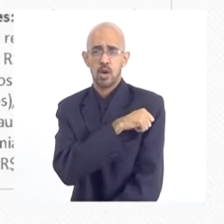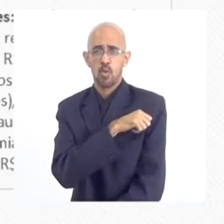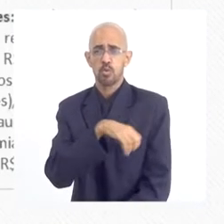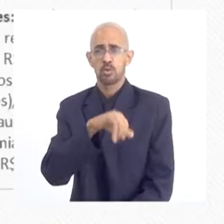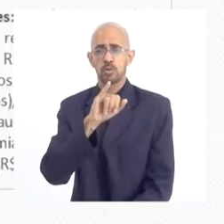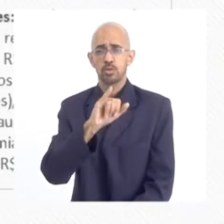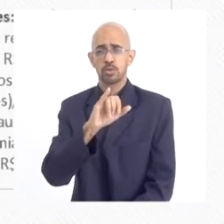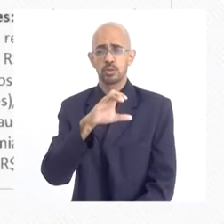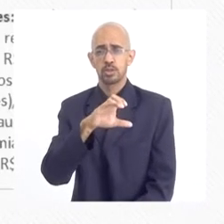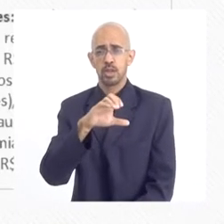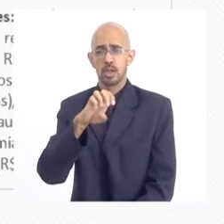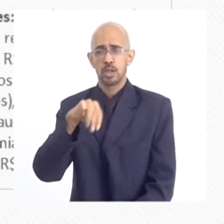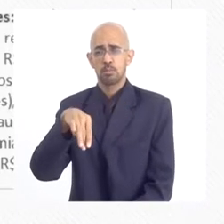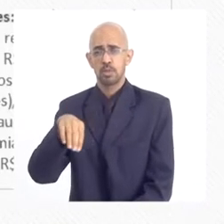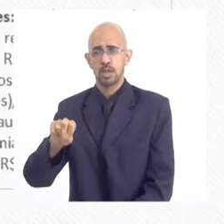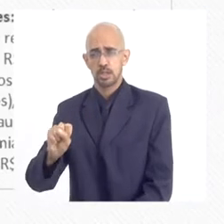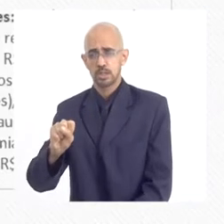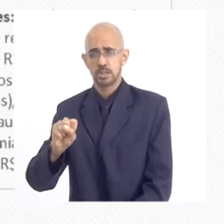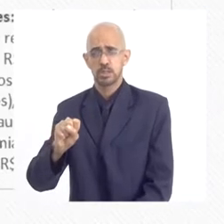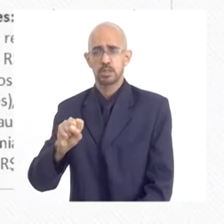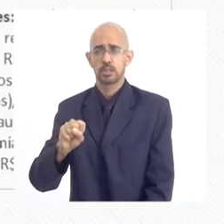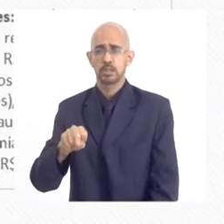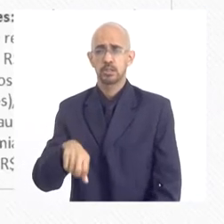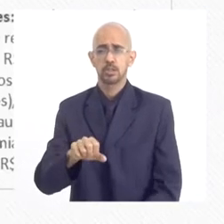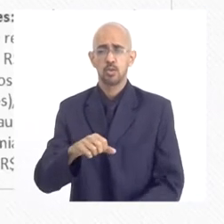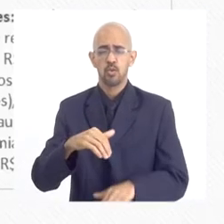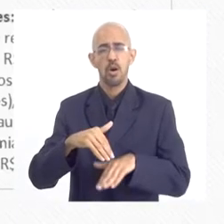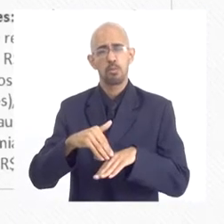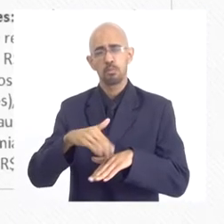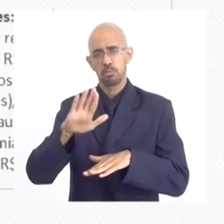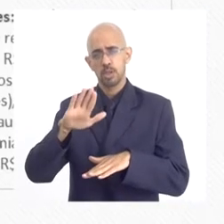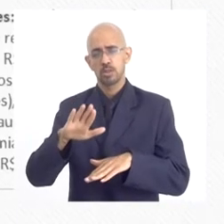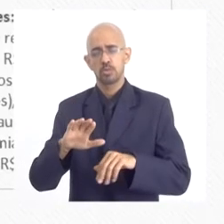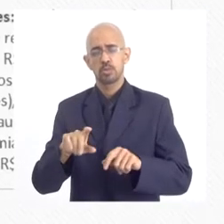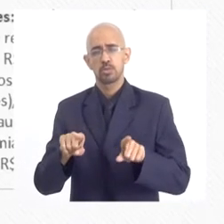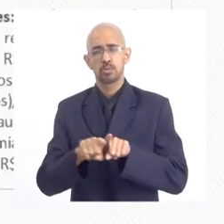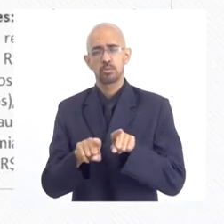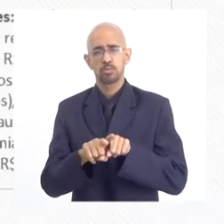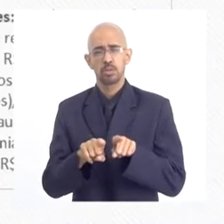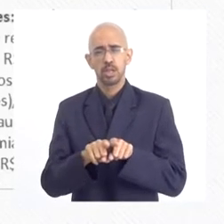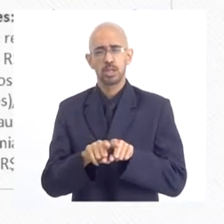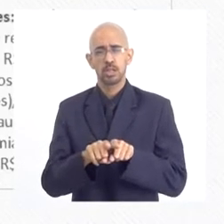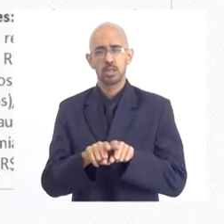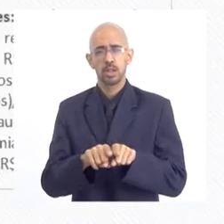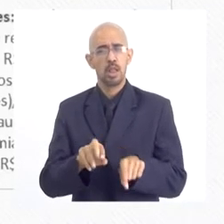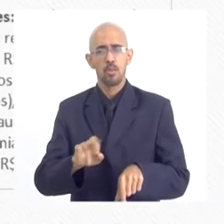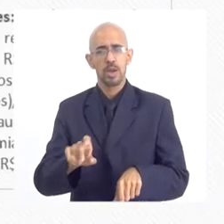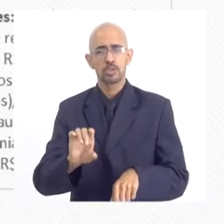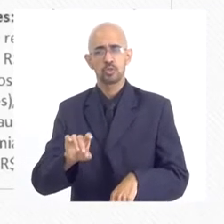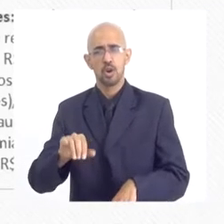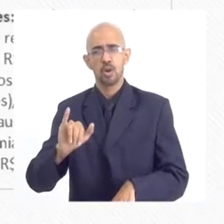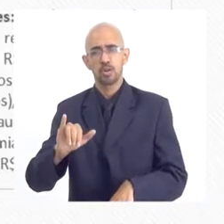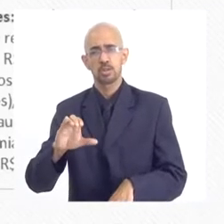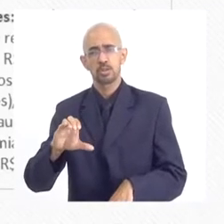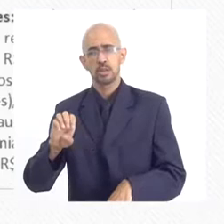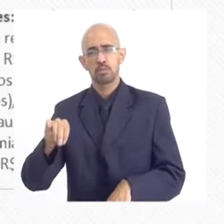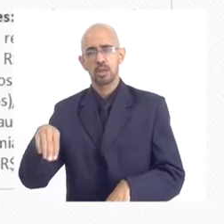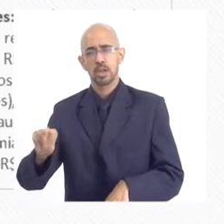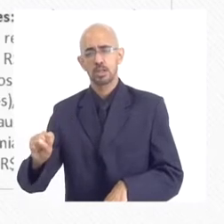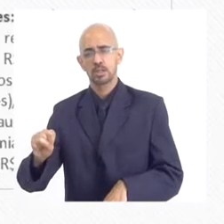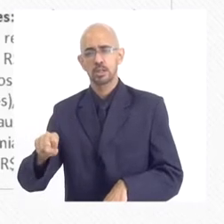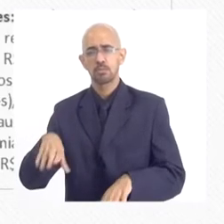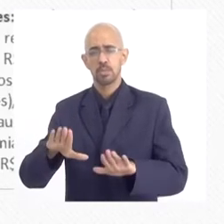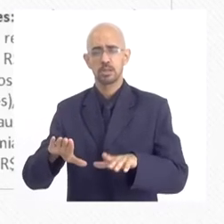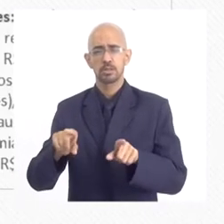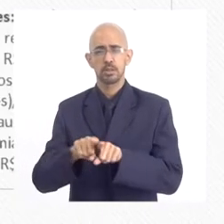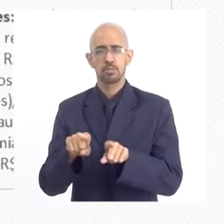ICMS com o crescimento, né? Não só o ICMS, mas toda a receita